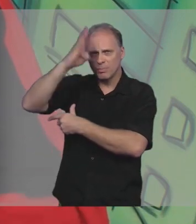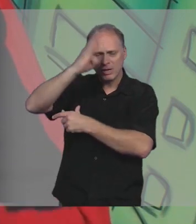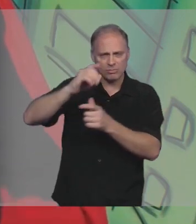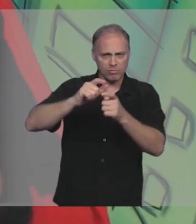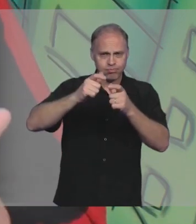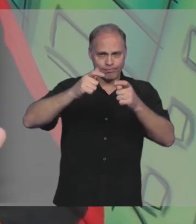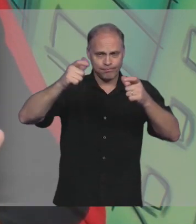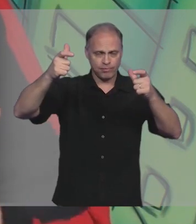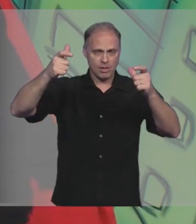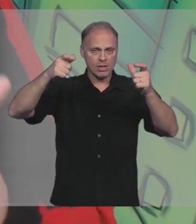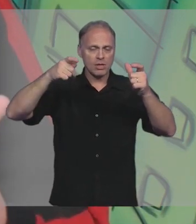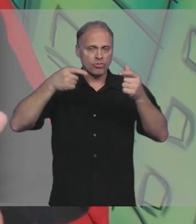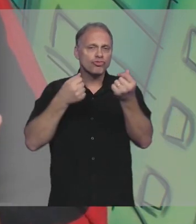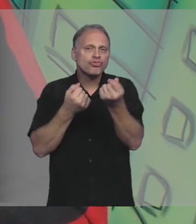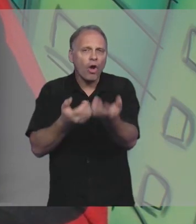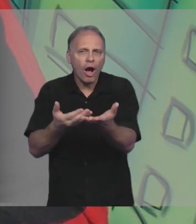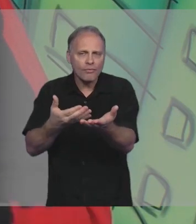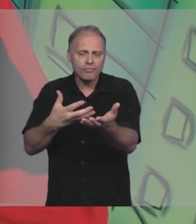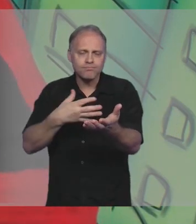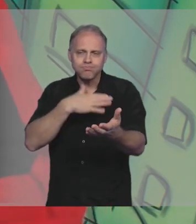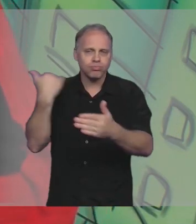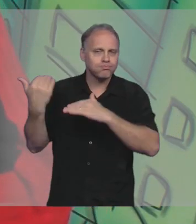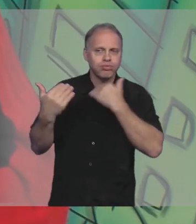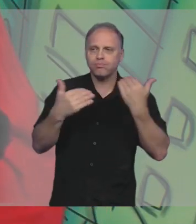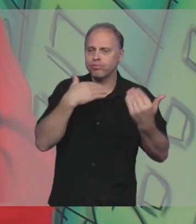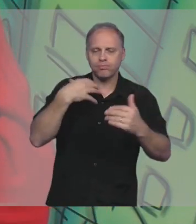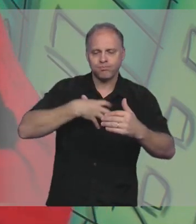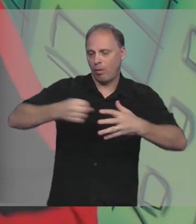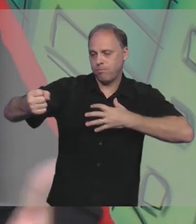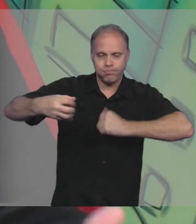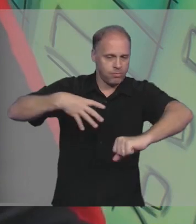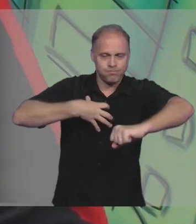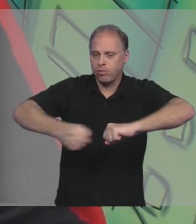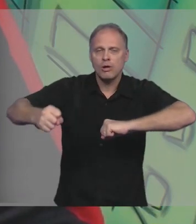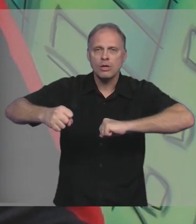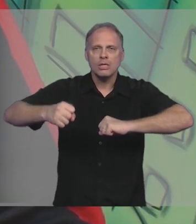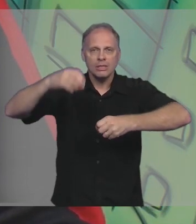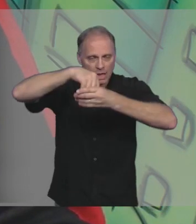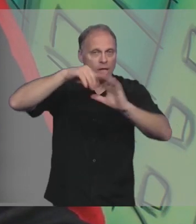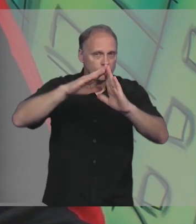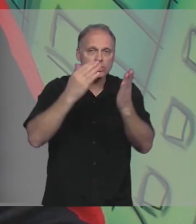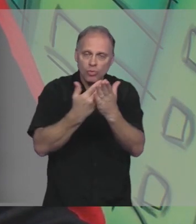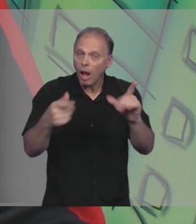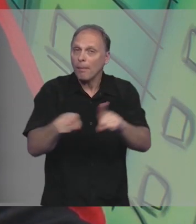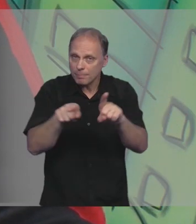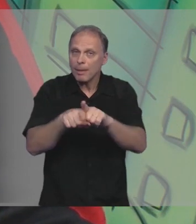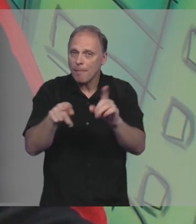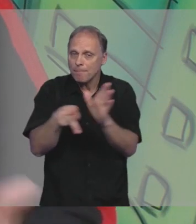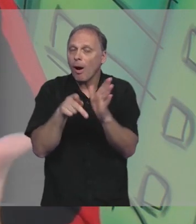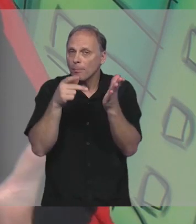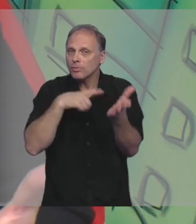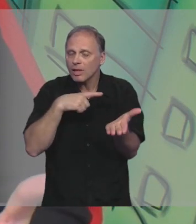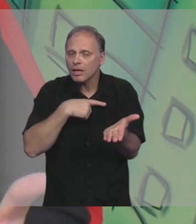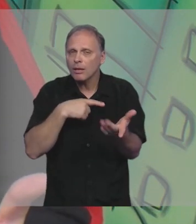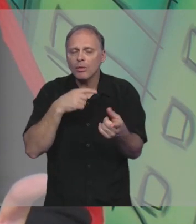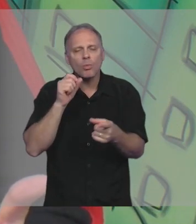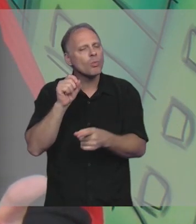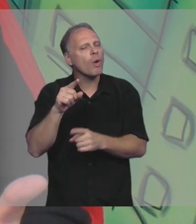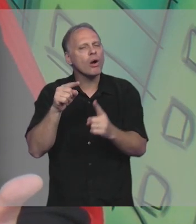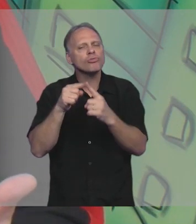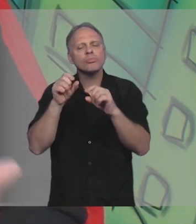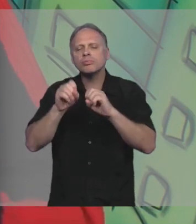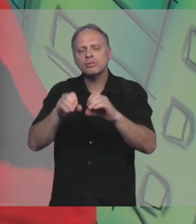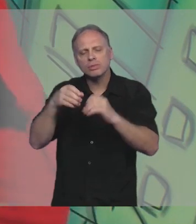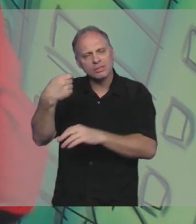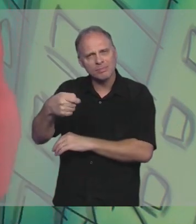Sul, suicídios de crianças, adolescentes, inclusive em escolas, tá? Que educação que a gente